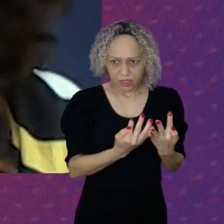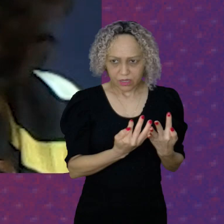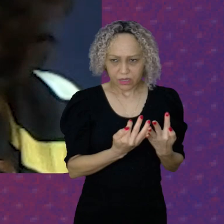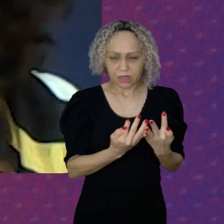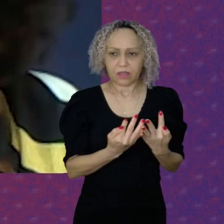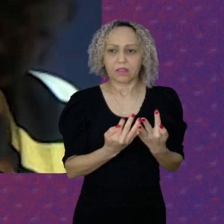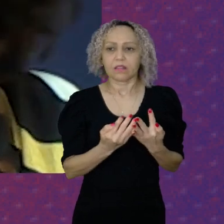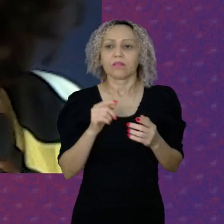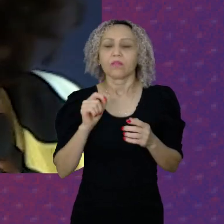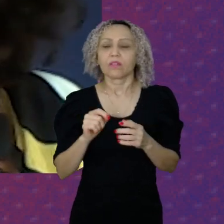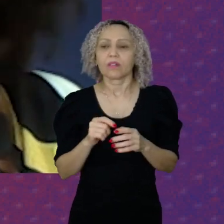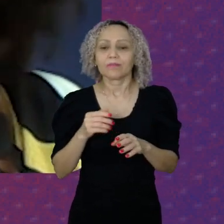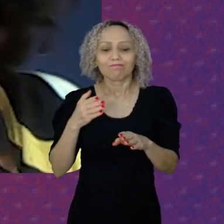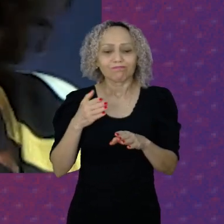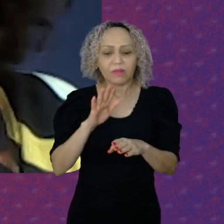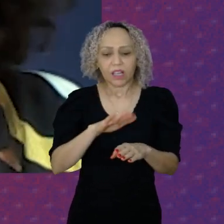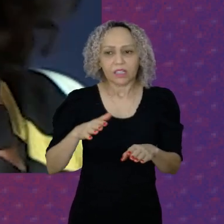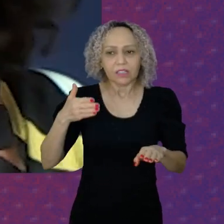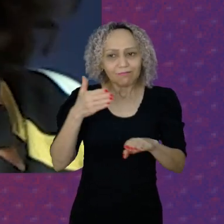a frequência escolar,